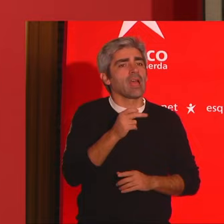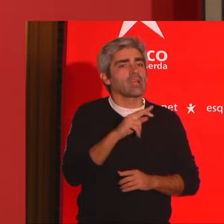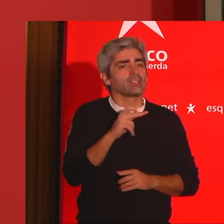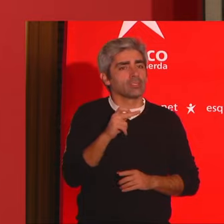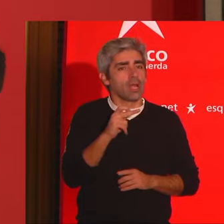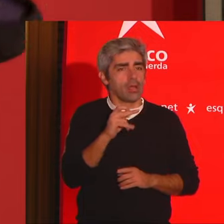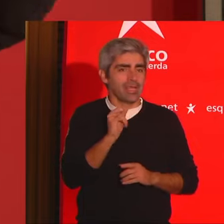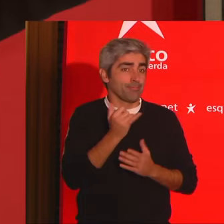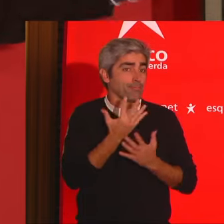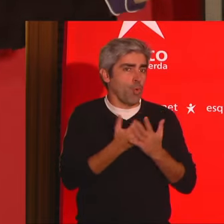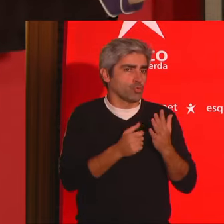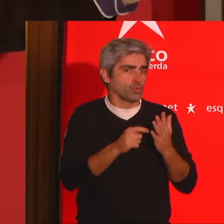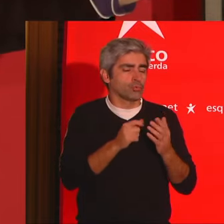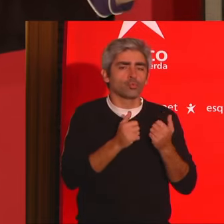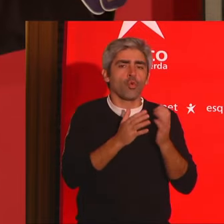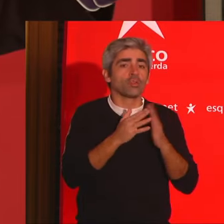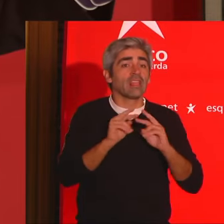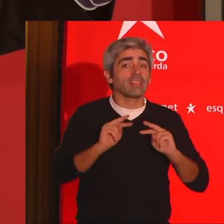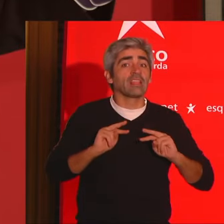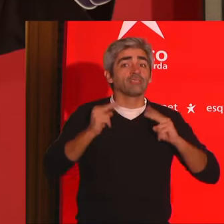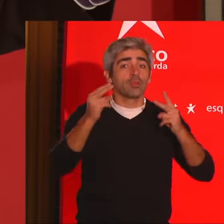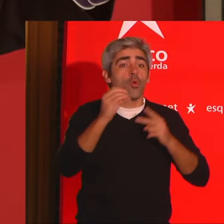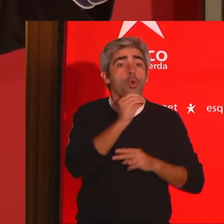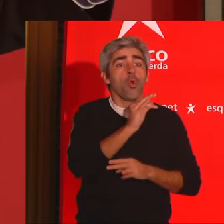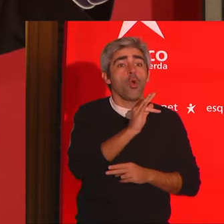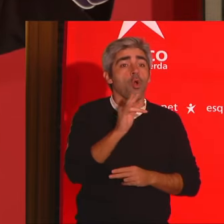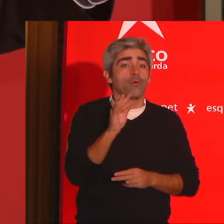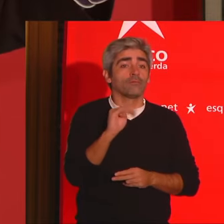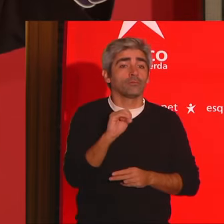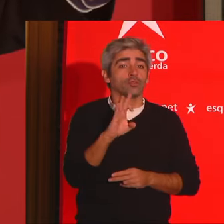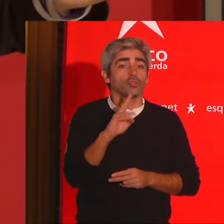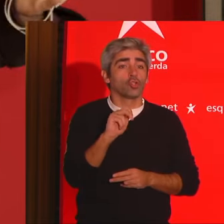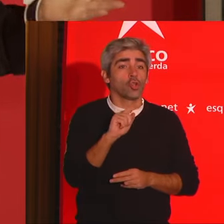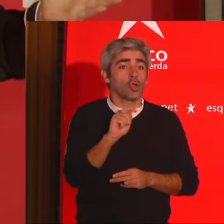à cabeça, todas as transferências para offshores.